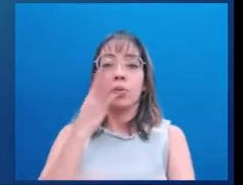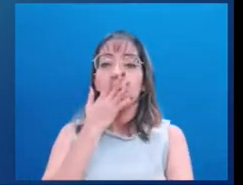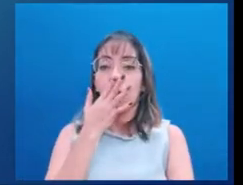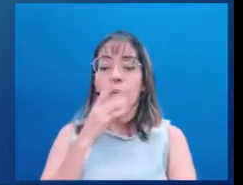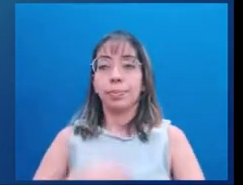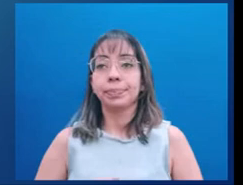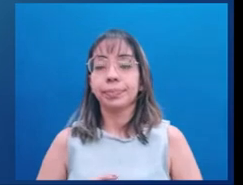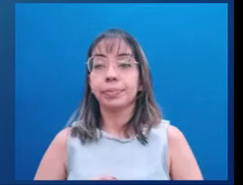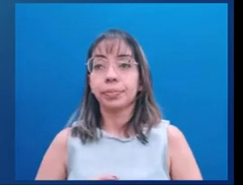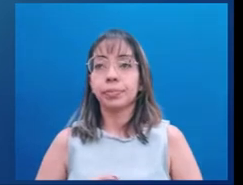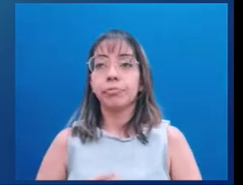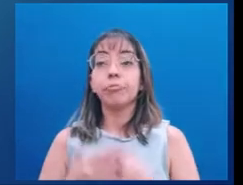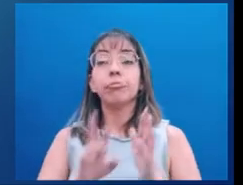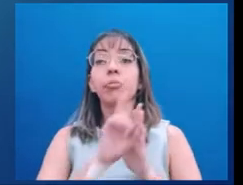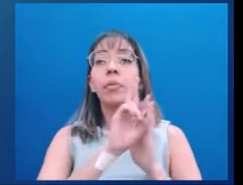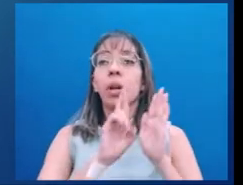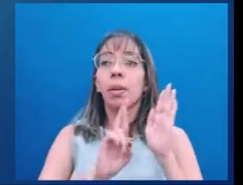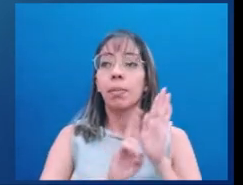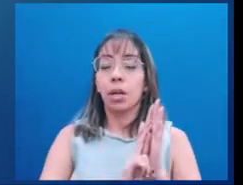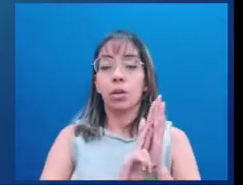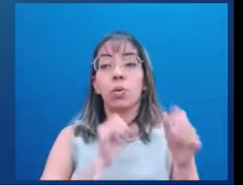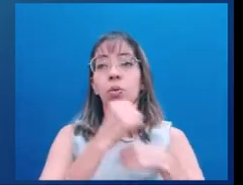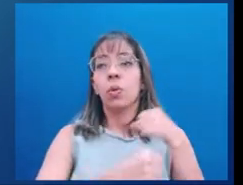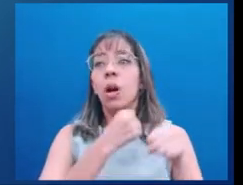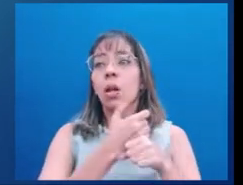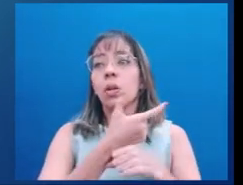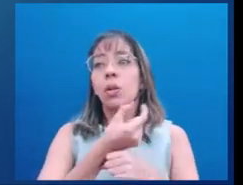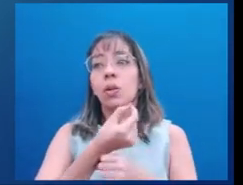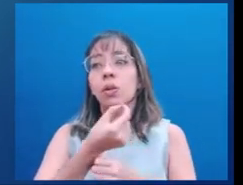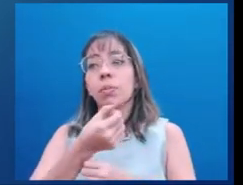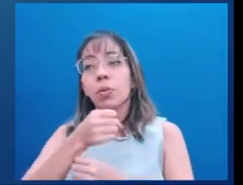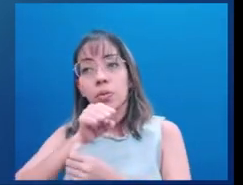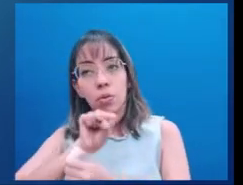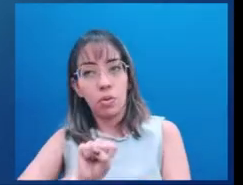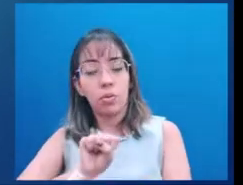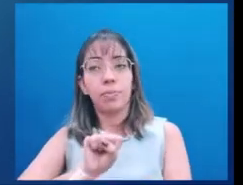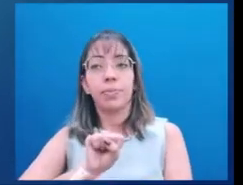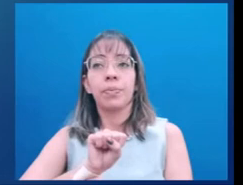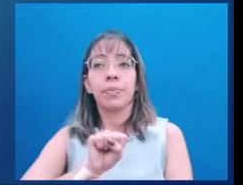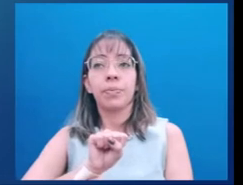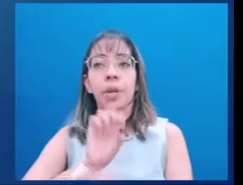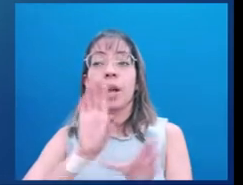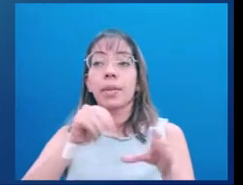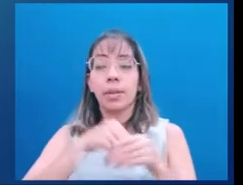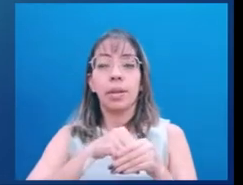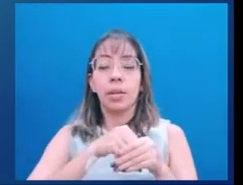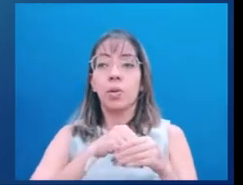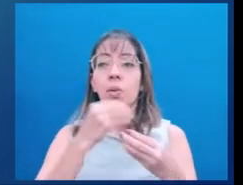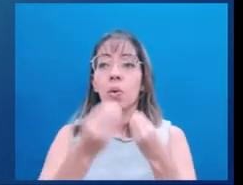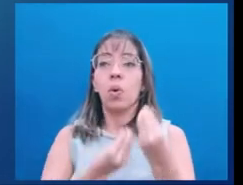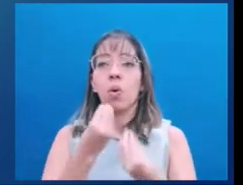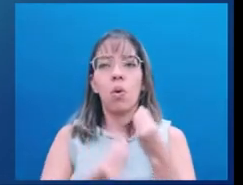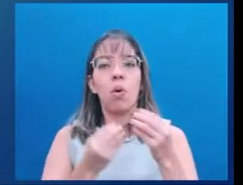substituídos, né? Mudados. Então, o regulamento de 2008, como eu falei, 16 de dezembro de 2008, relativo